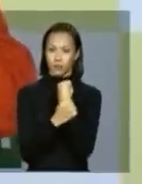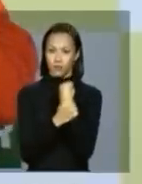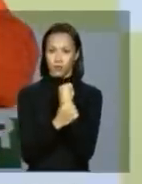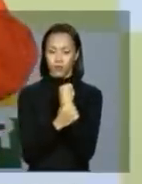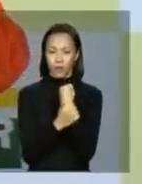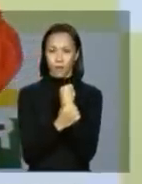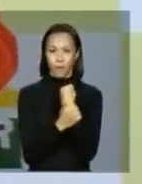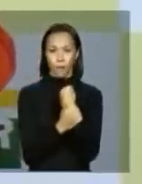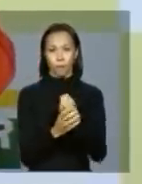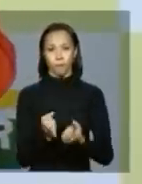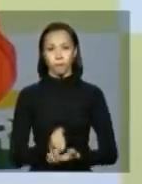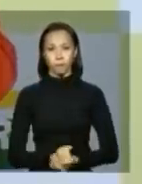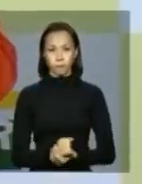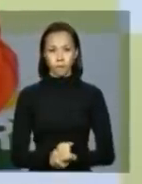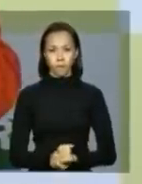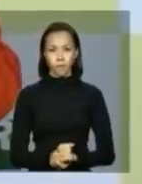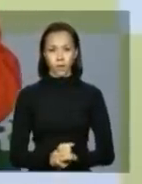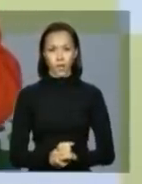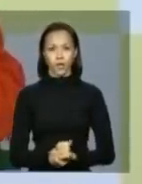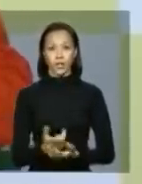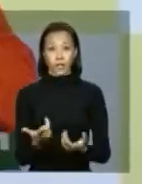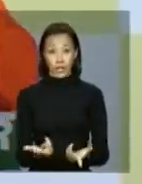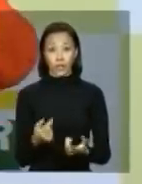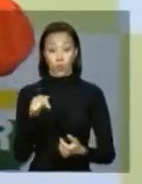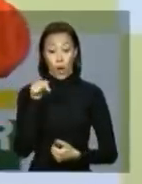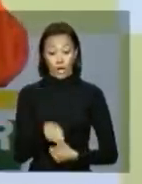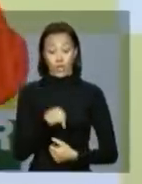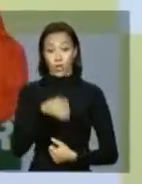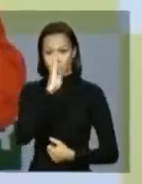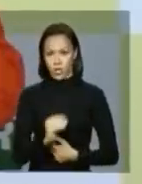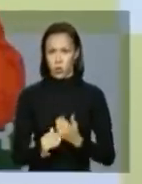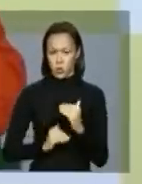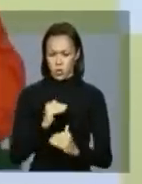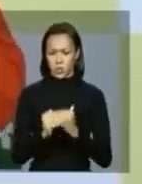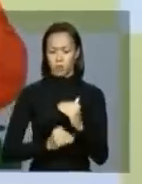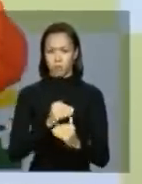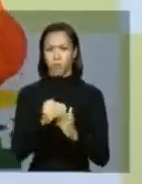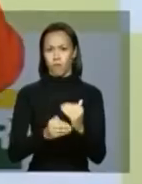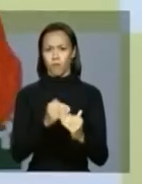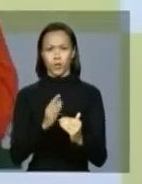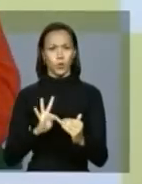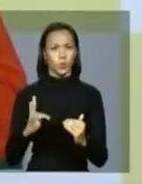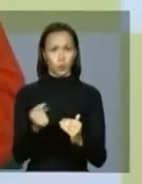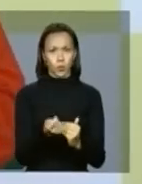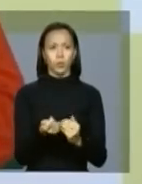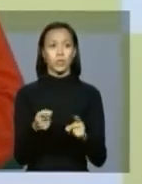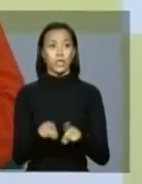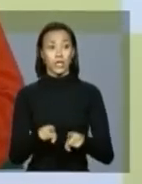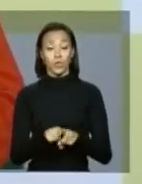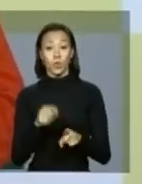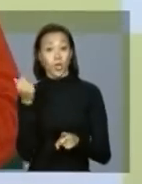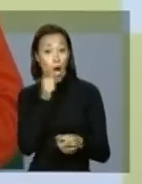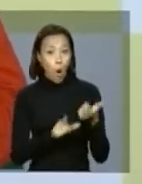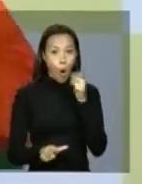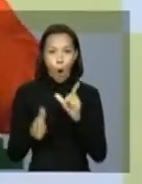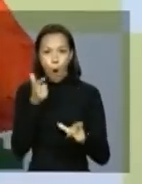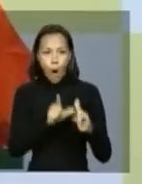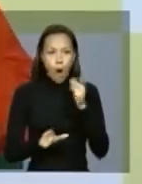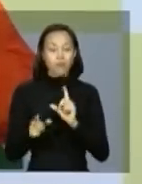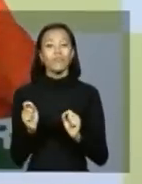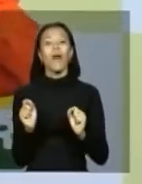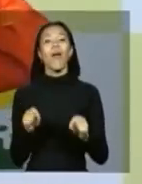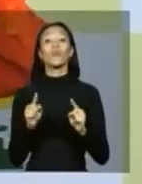que os bônus, as vantagens e os lucros desse